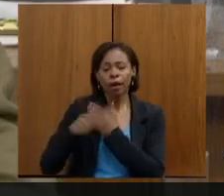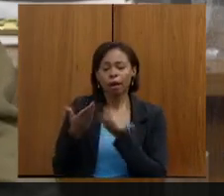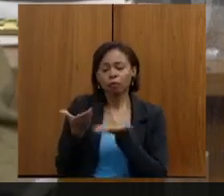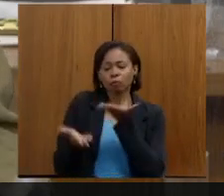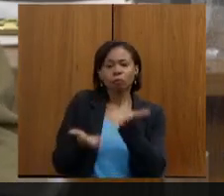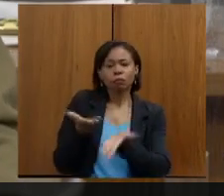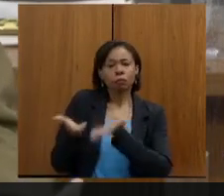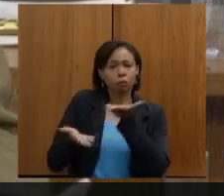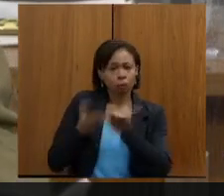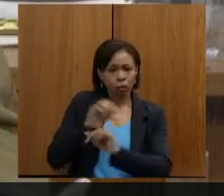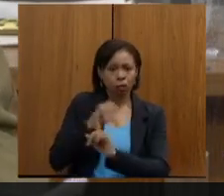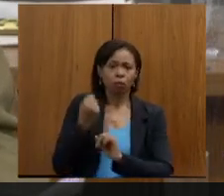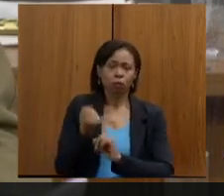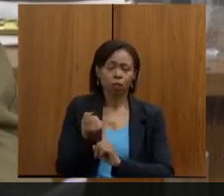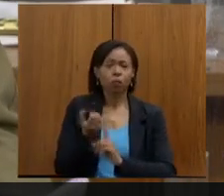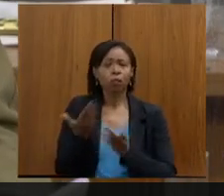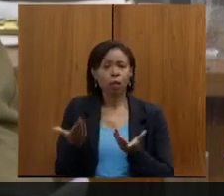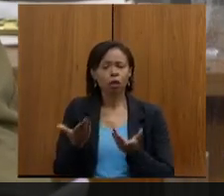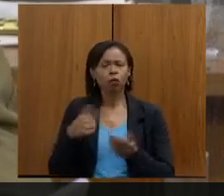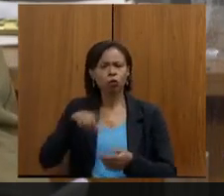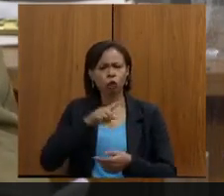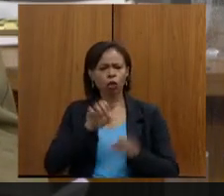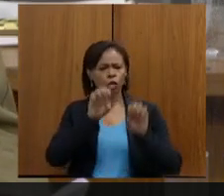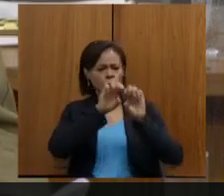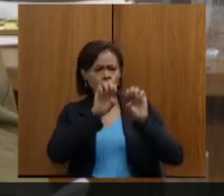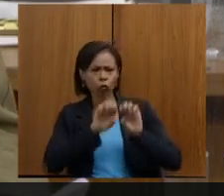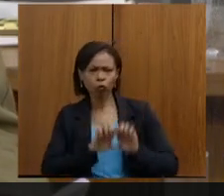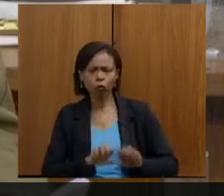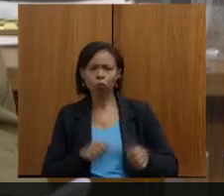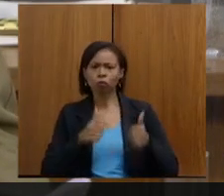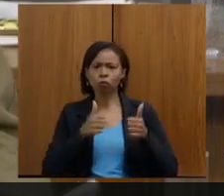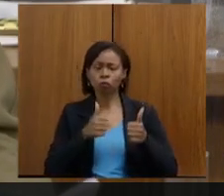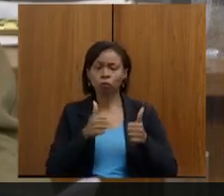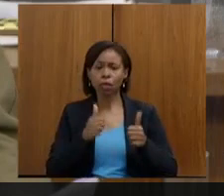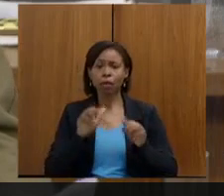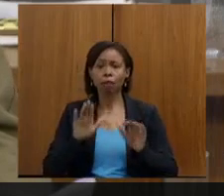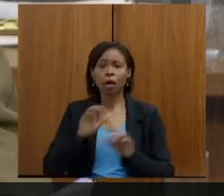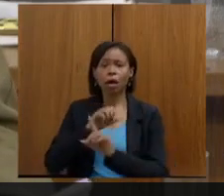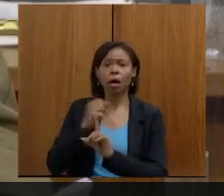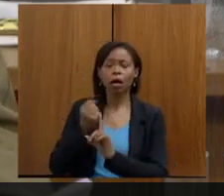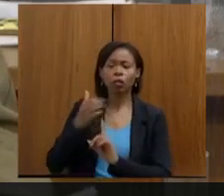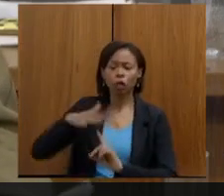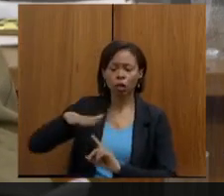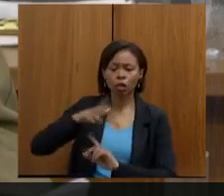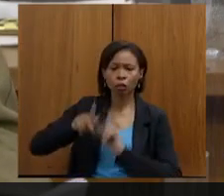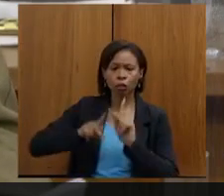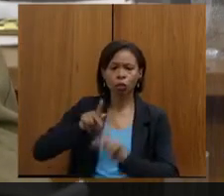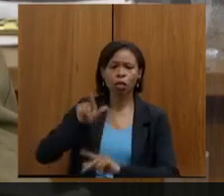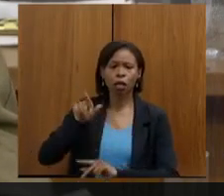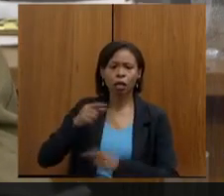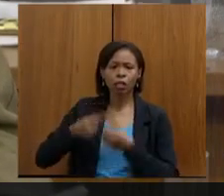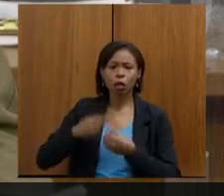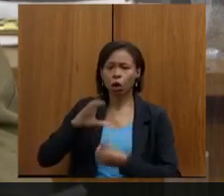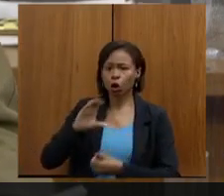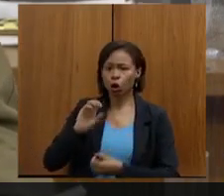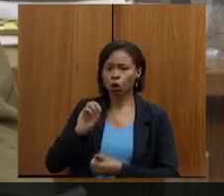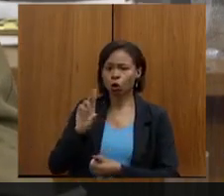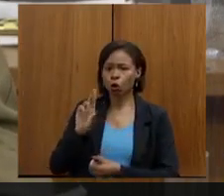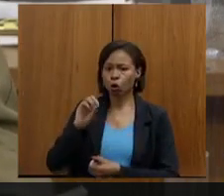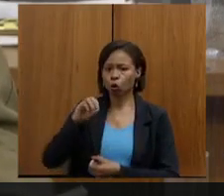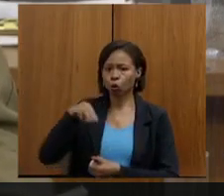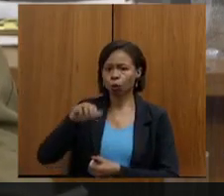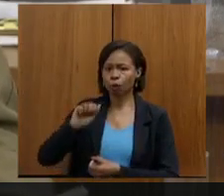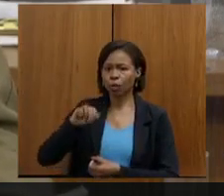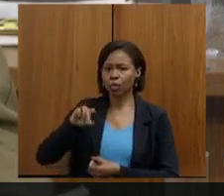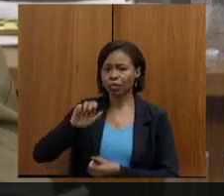no momento ali onde a gente tava bem estruturado mas a população de Coromandel passava por um aperto muito grande